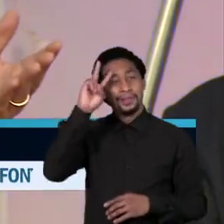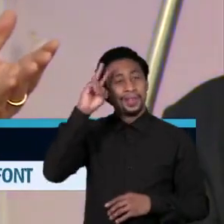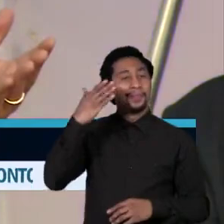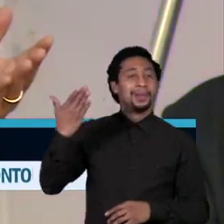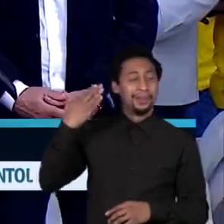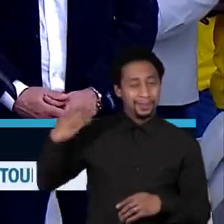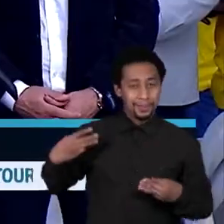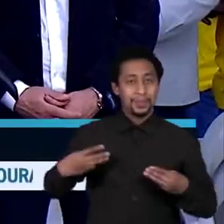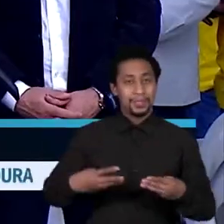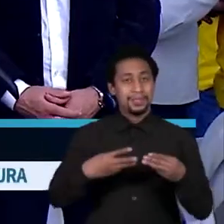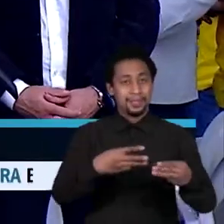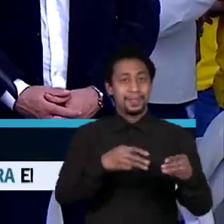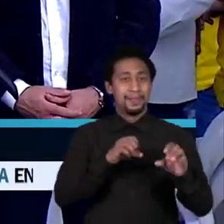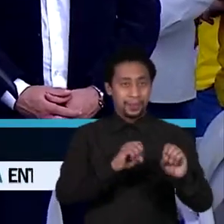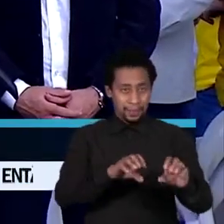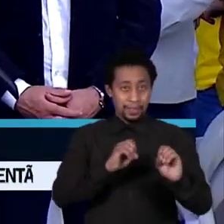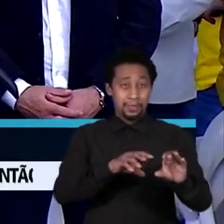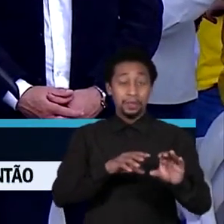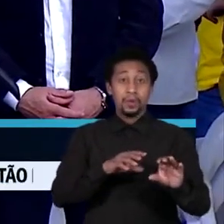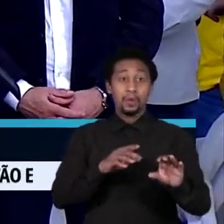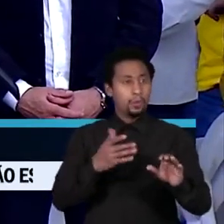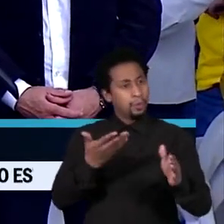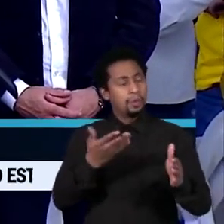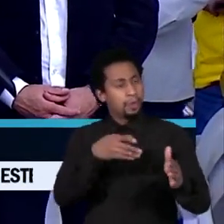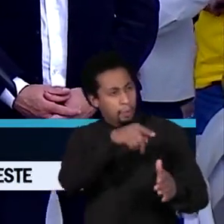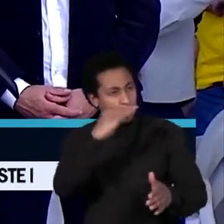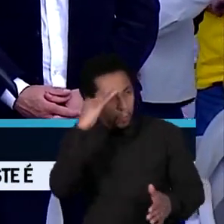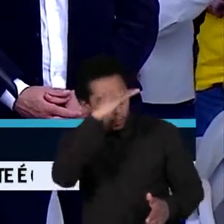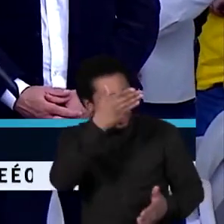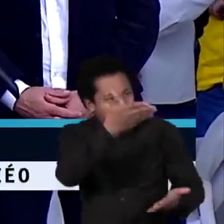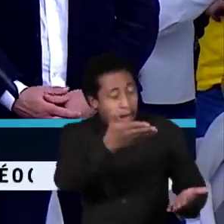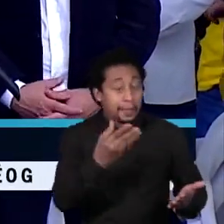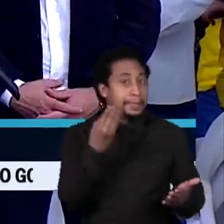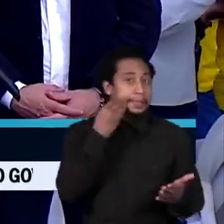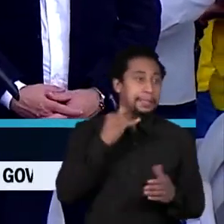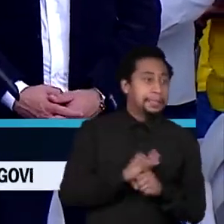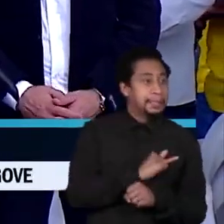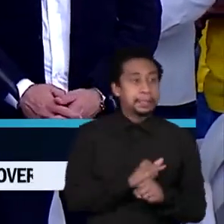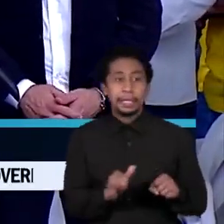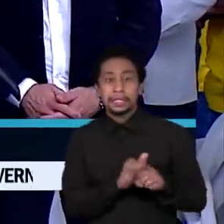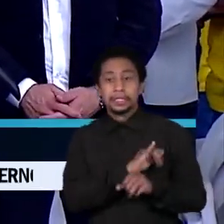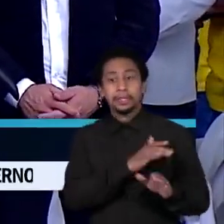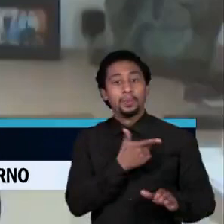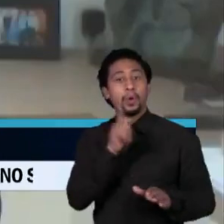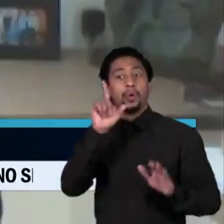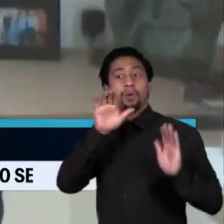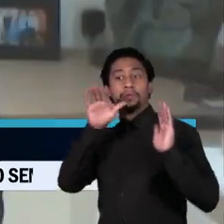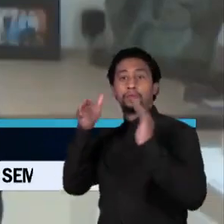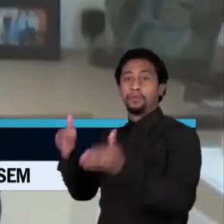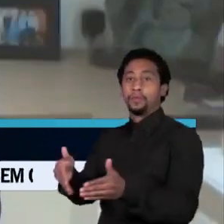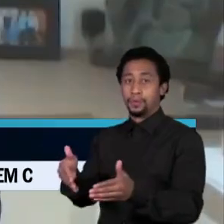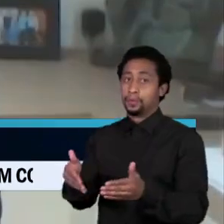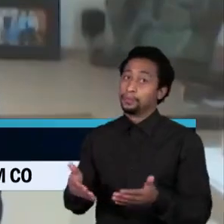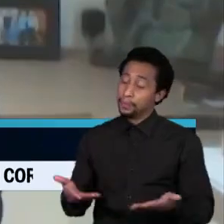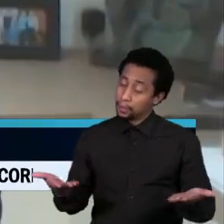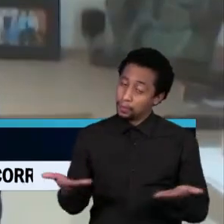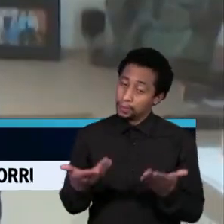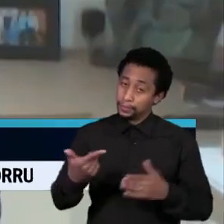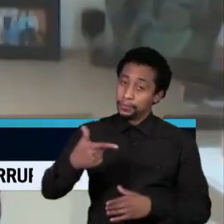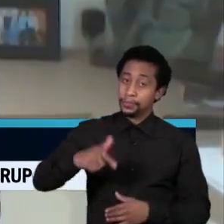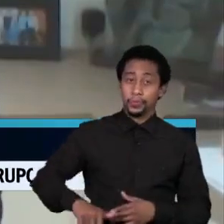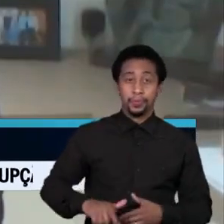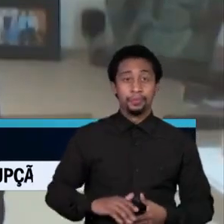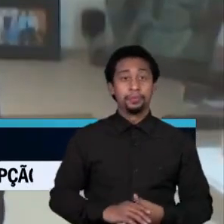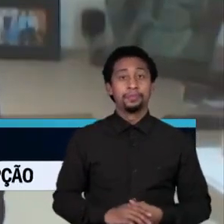da Educação, Bolsonaro tenta mudar o foco das atenções e dessa vez não foi diferente. Pessoalmente, acho que nós estamos no terreno